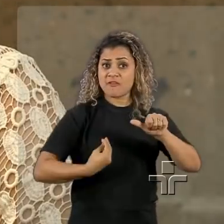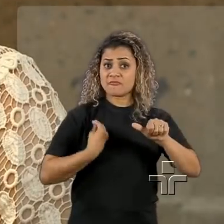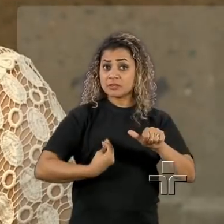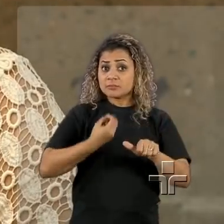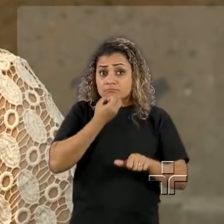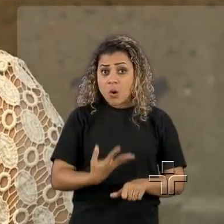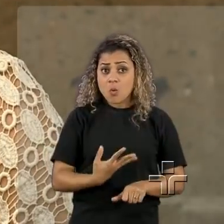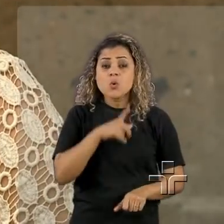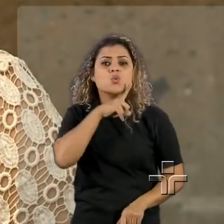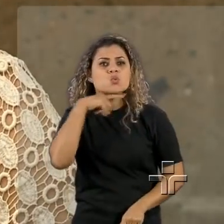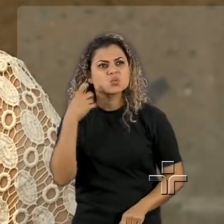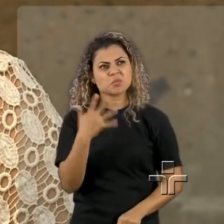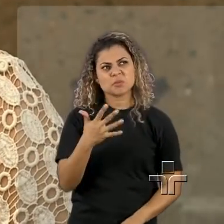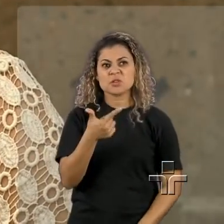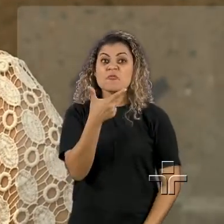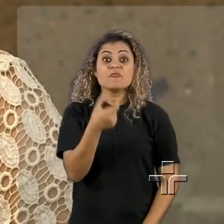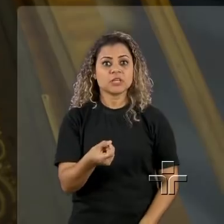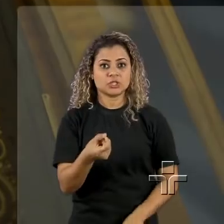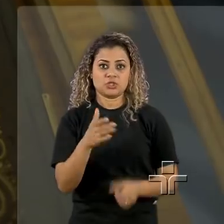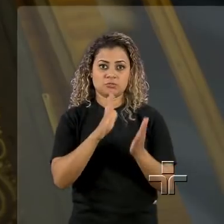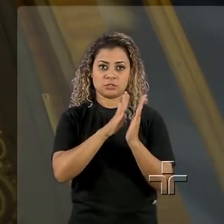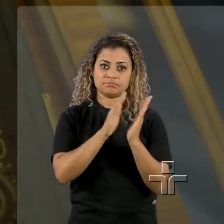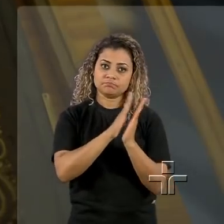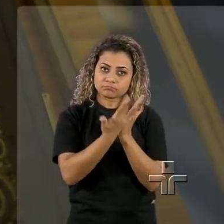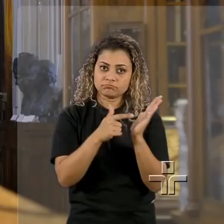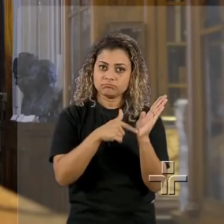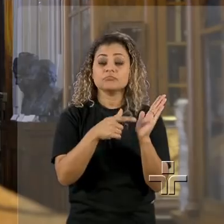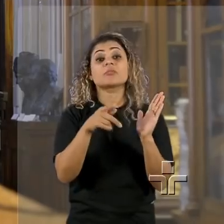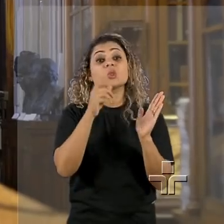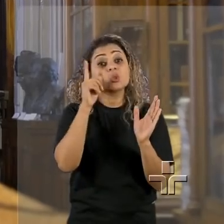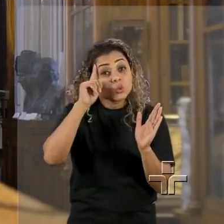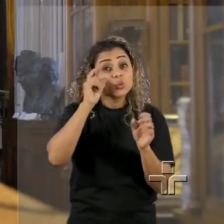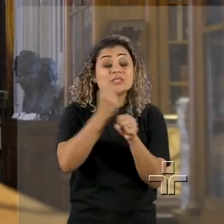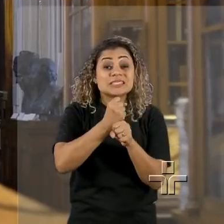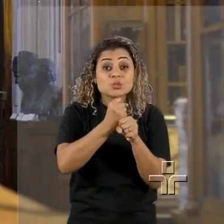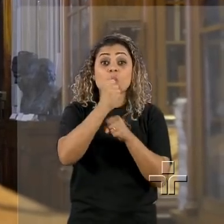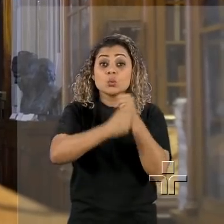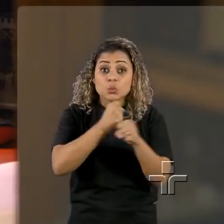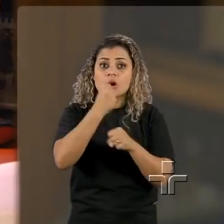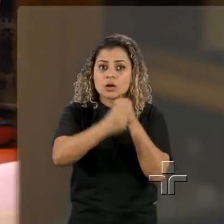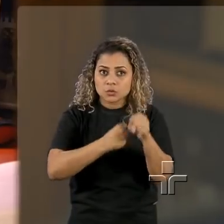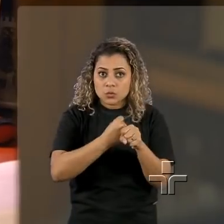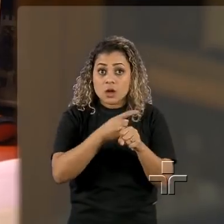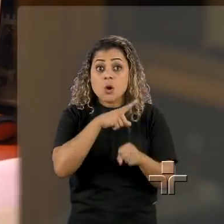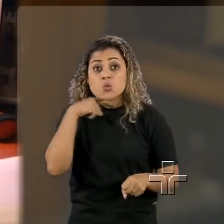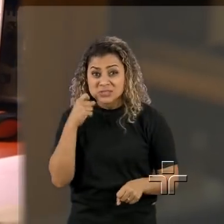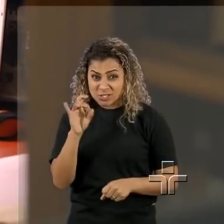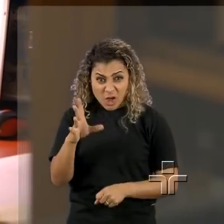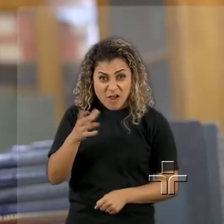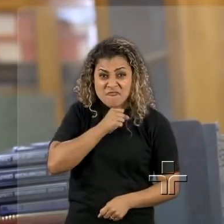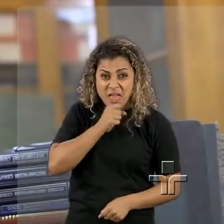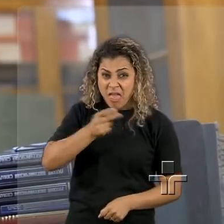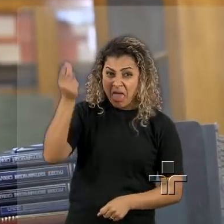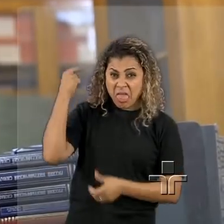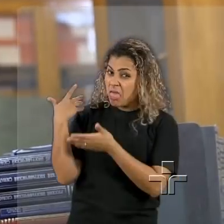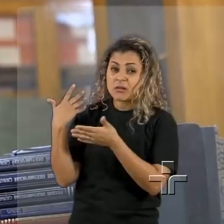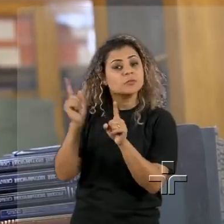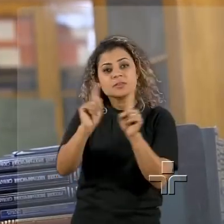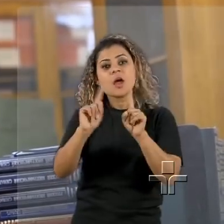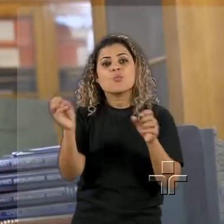russo. Tem autor brasileiro que faz sucesso por lá, como mostra a nossa enviada a São Petersburgo, Eloá Orazen.